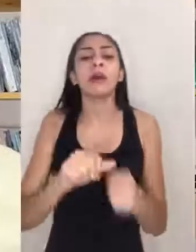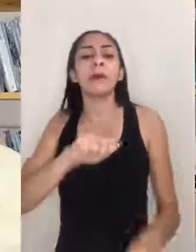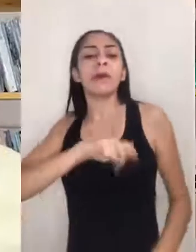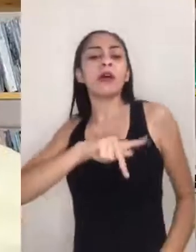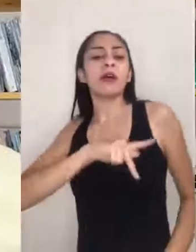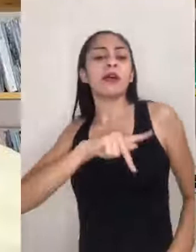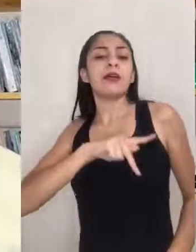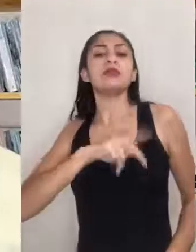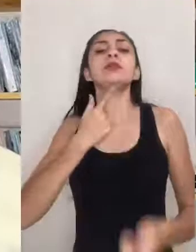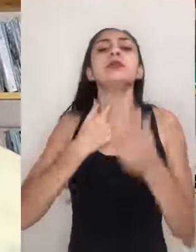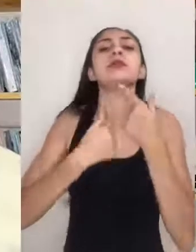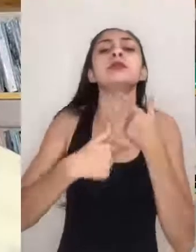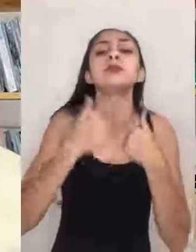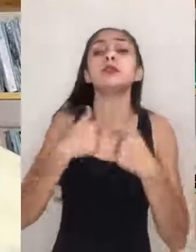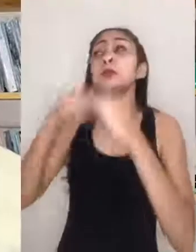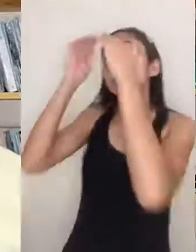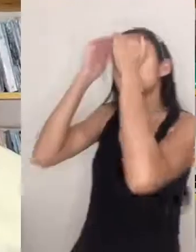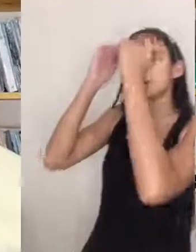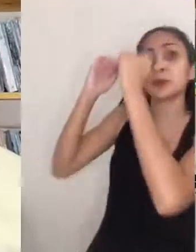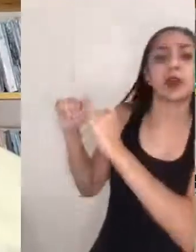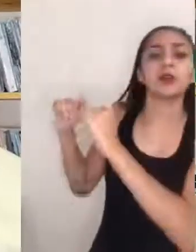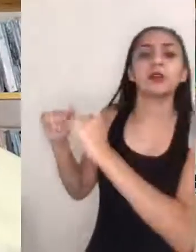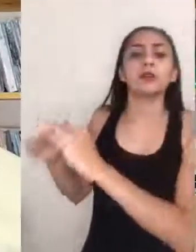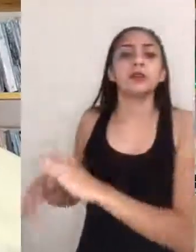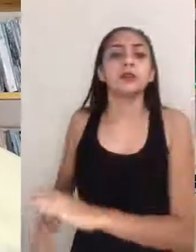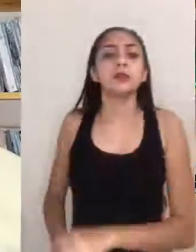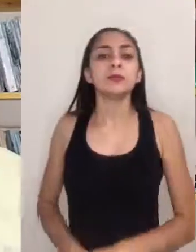e nós fazemos e agimos.